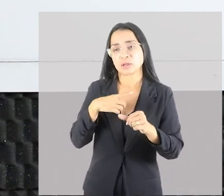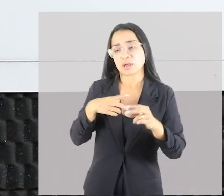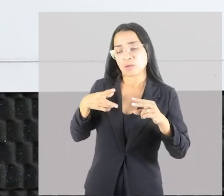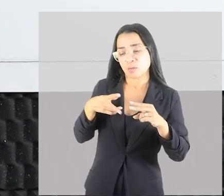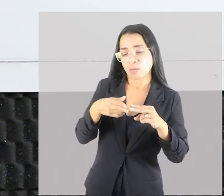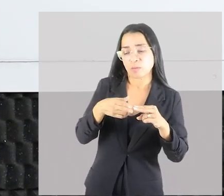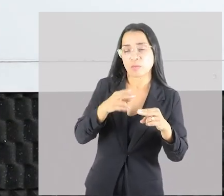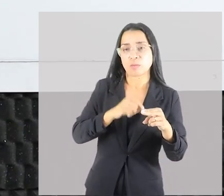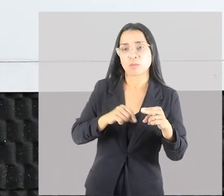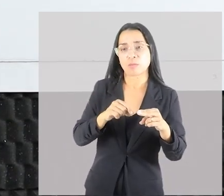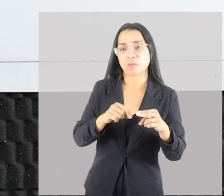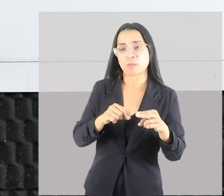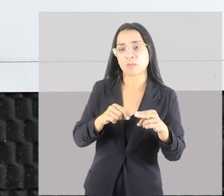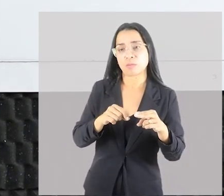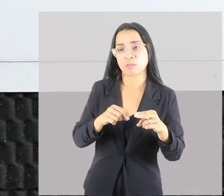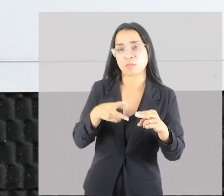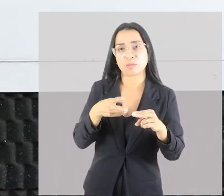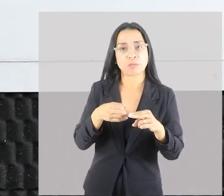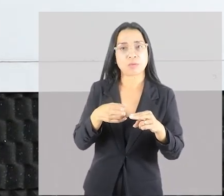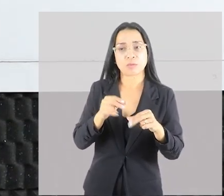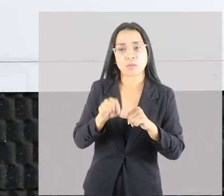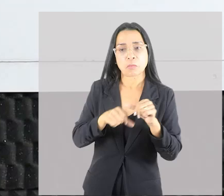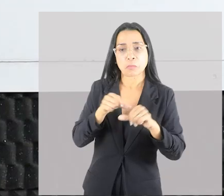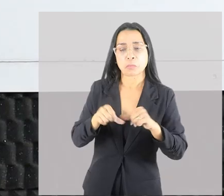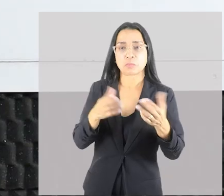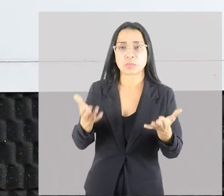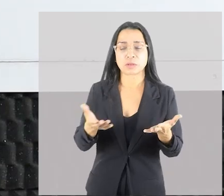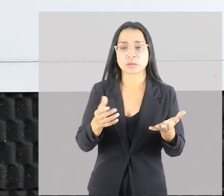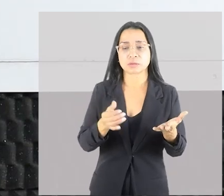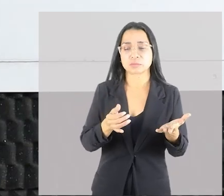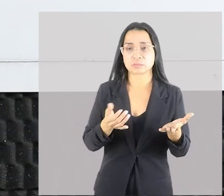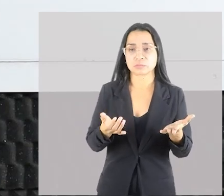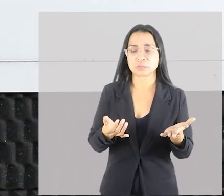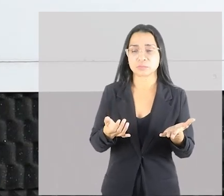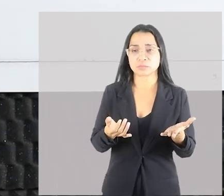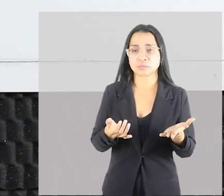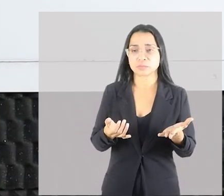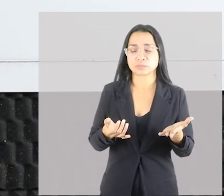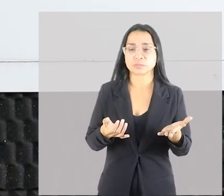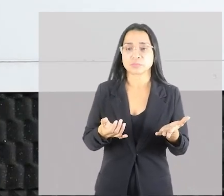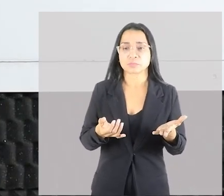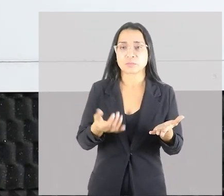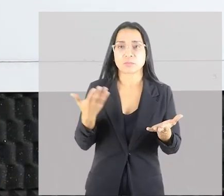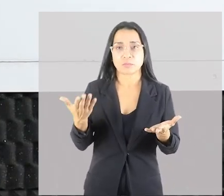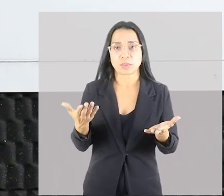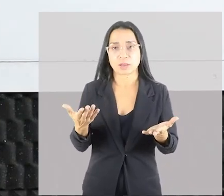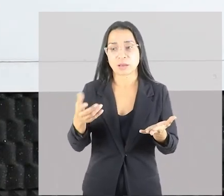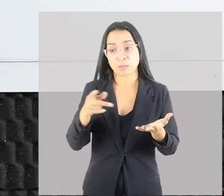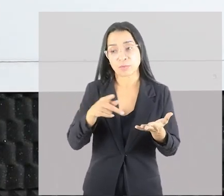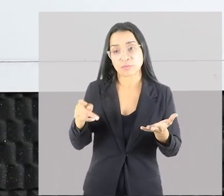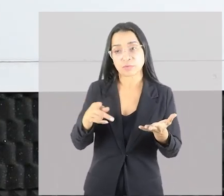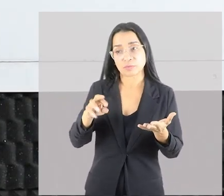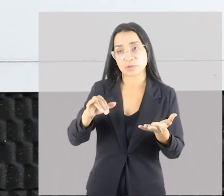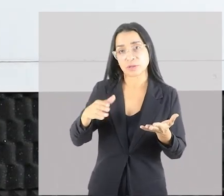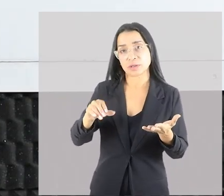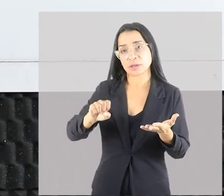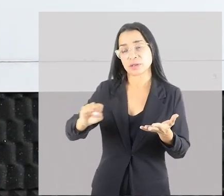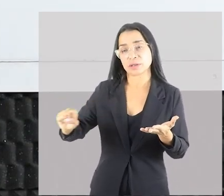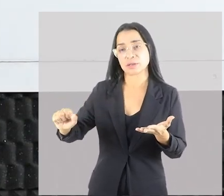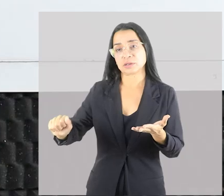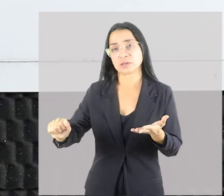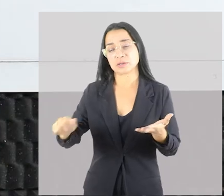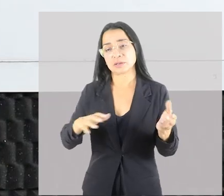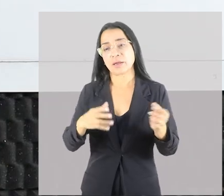do seu material genético com alguma modificação, com alguma mutação. Então, eu, Raíssa, se hoje eu perder aí